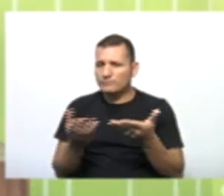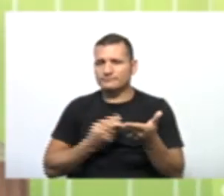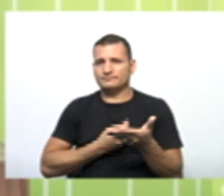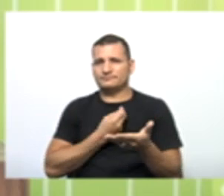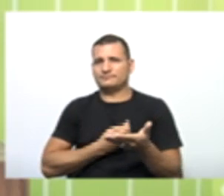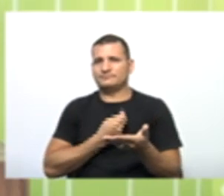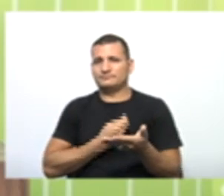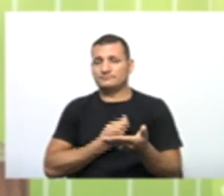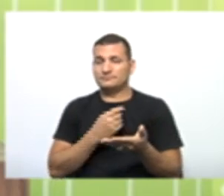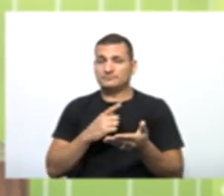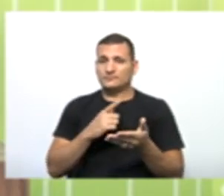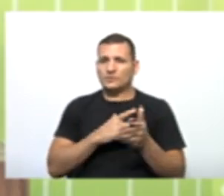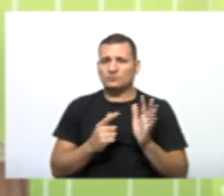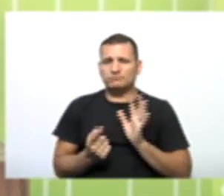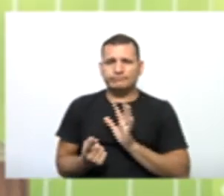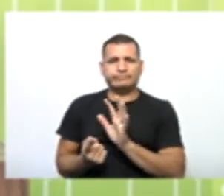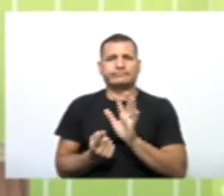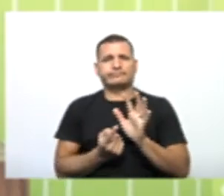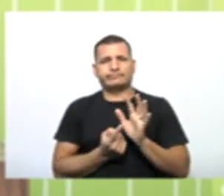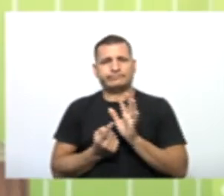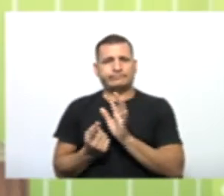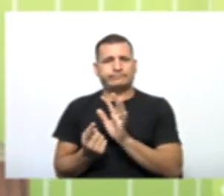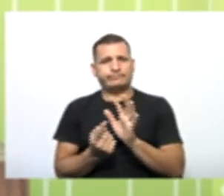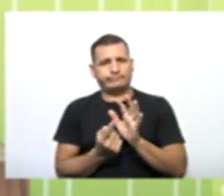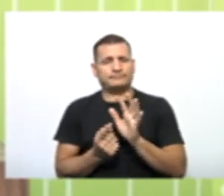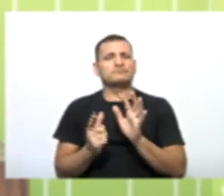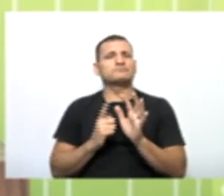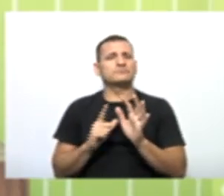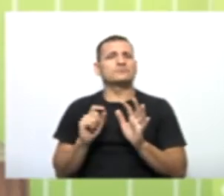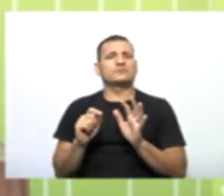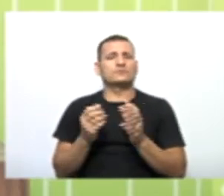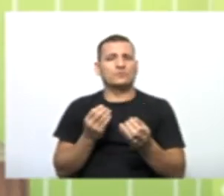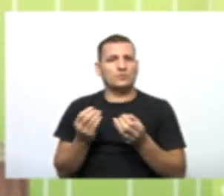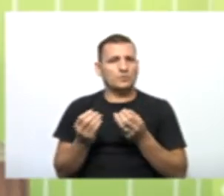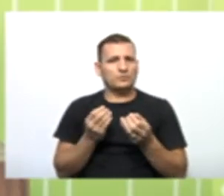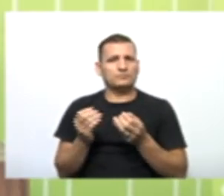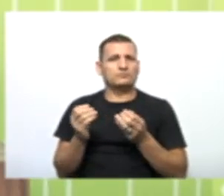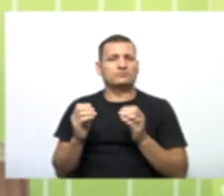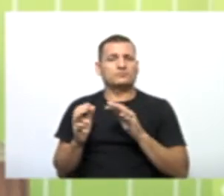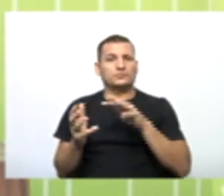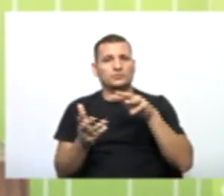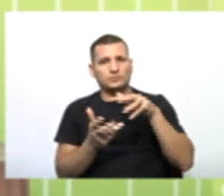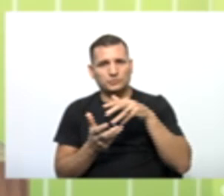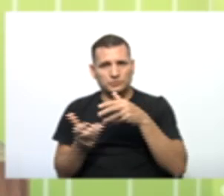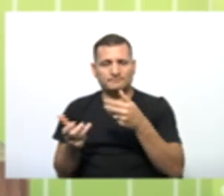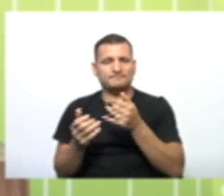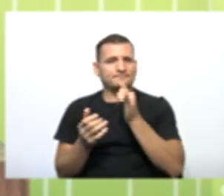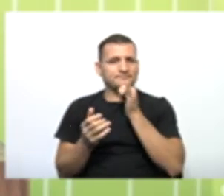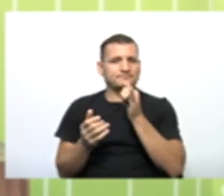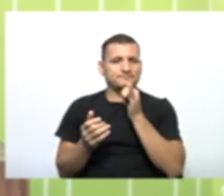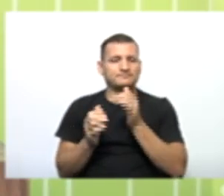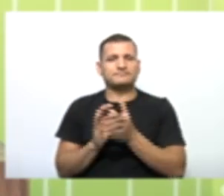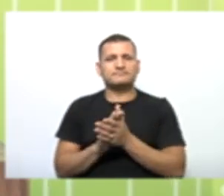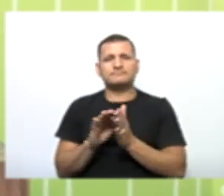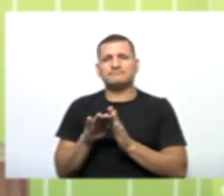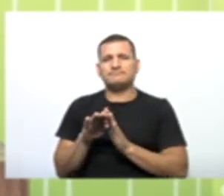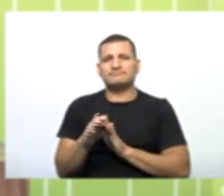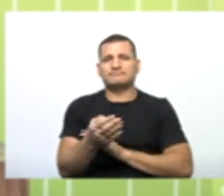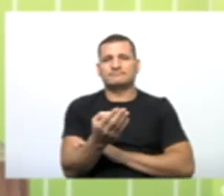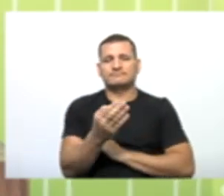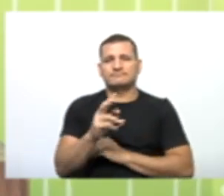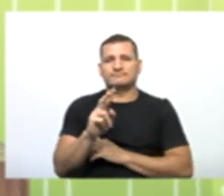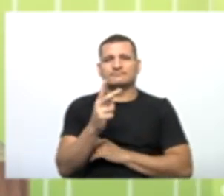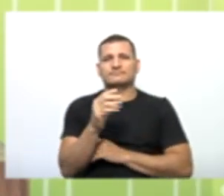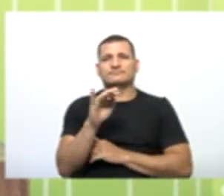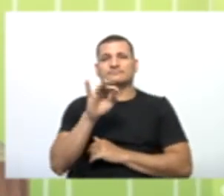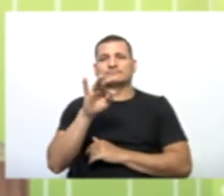hoje influencia o nosso modo de agir no mundo contemporâneo. Por exemplo, a ideia do hábito de Aristóteles. Quem de vocês não